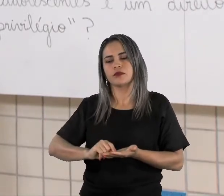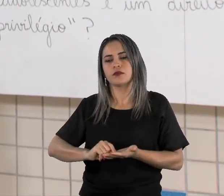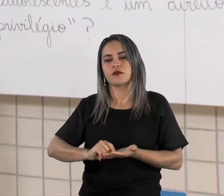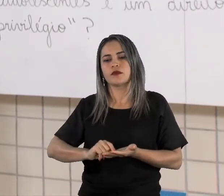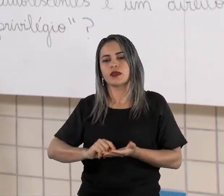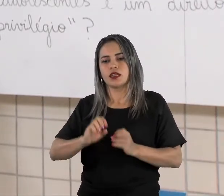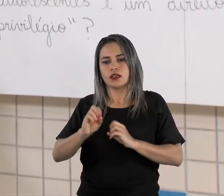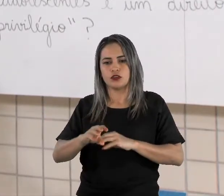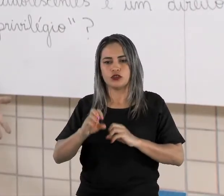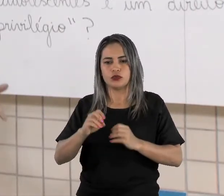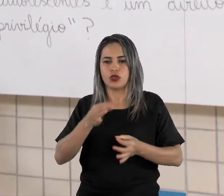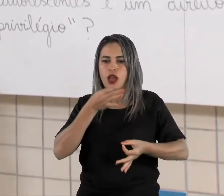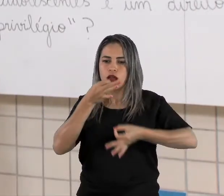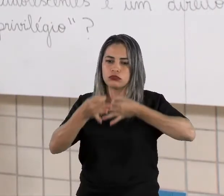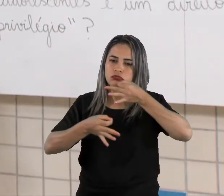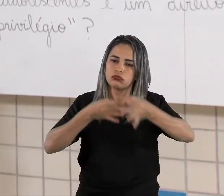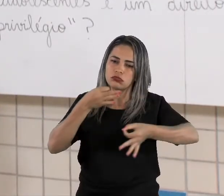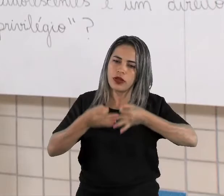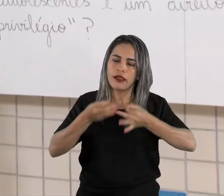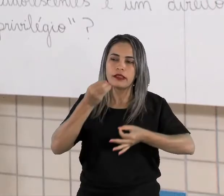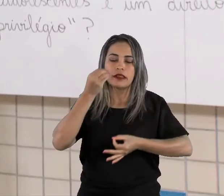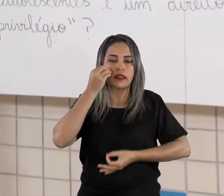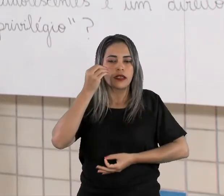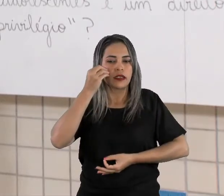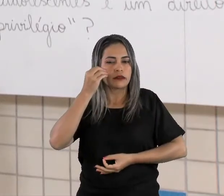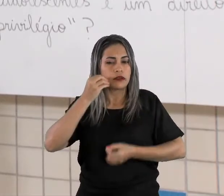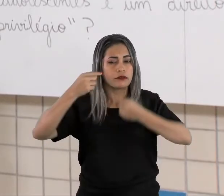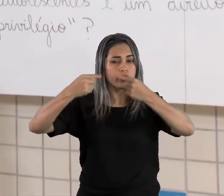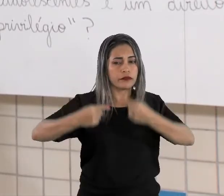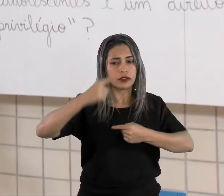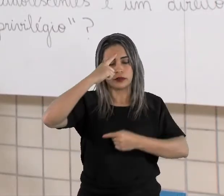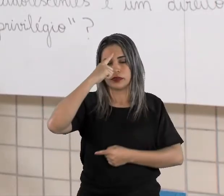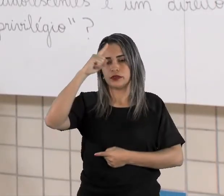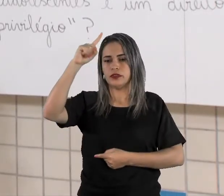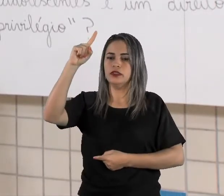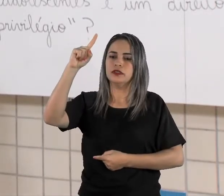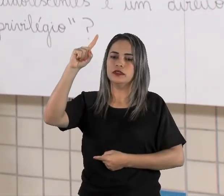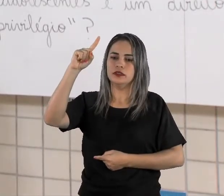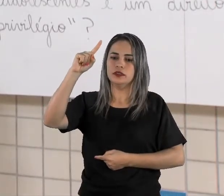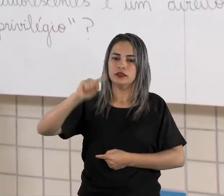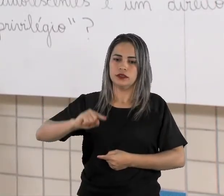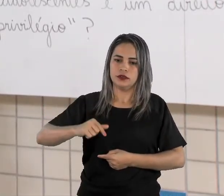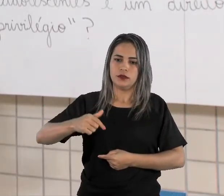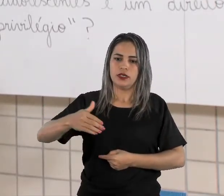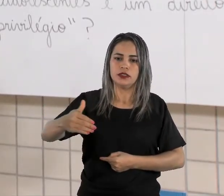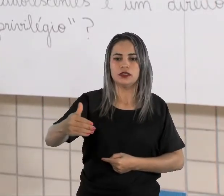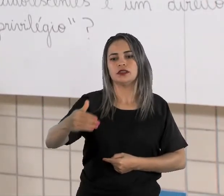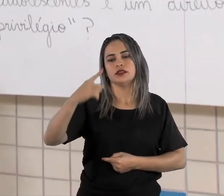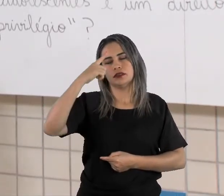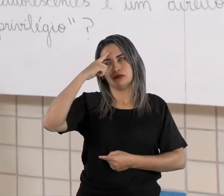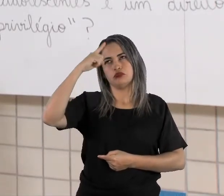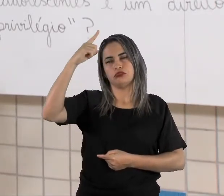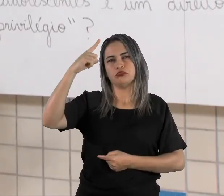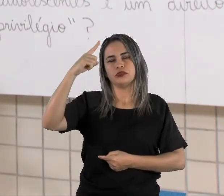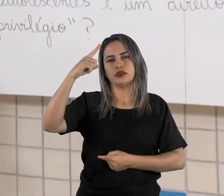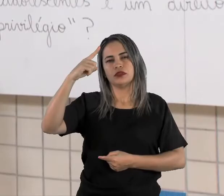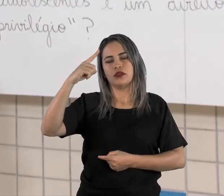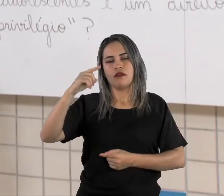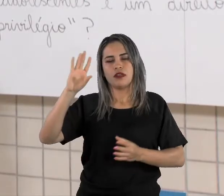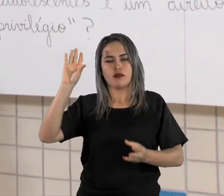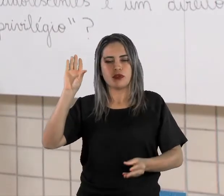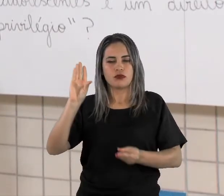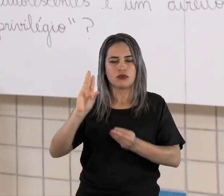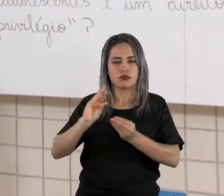com argumentos para tentar defender uma ideia, e a partir dessa ideia ele vai fazer uma